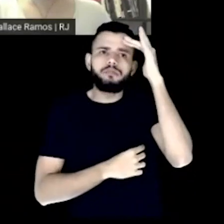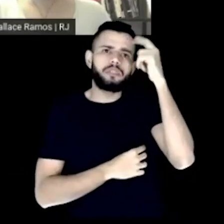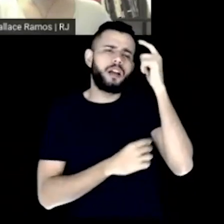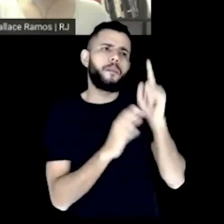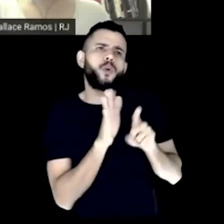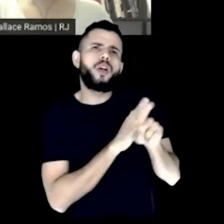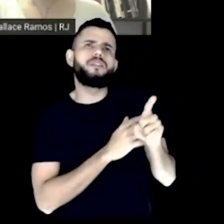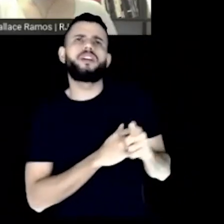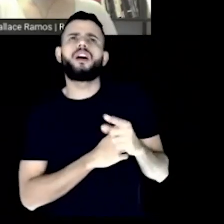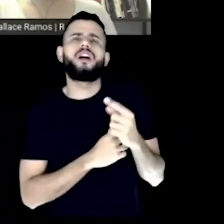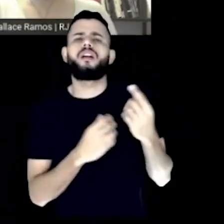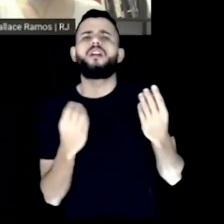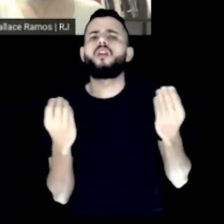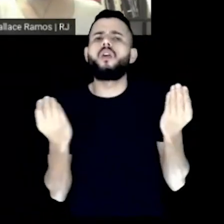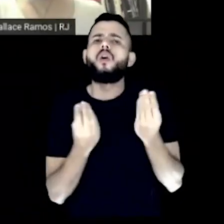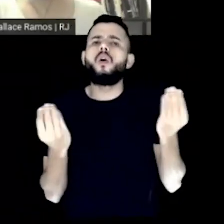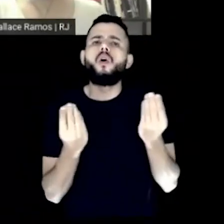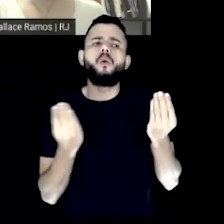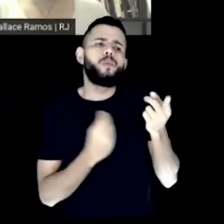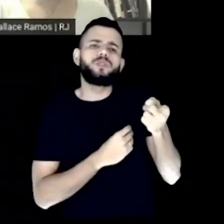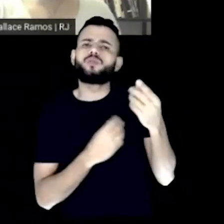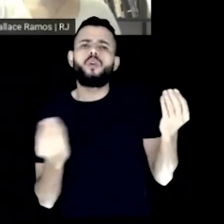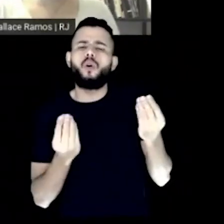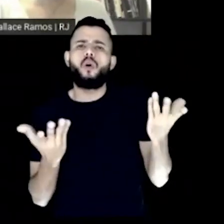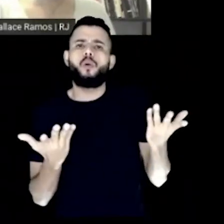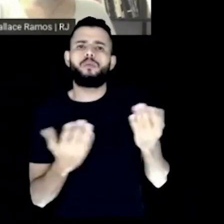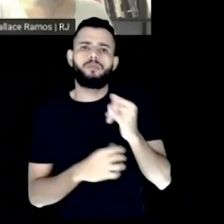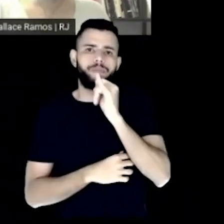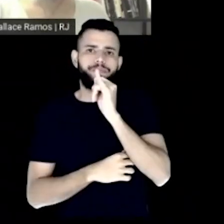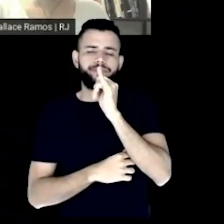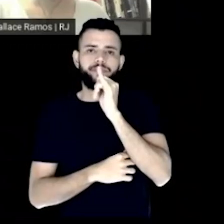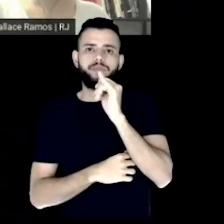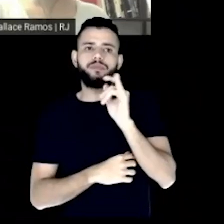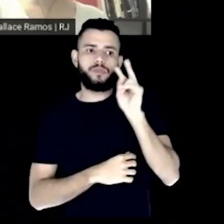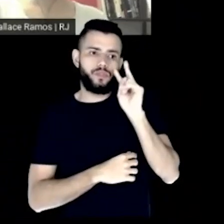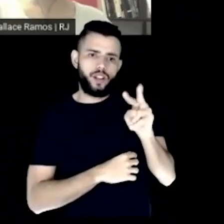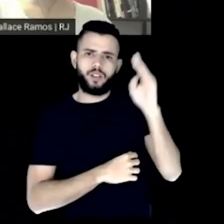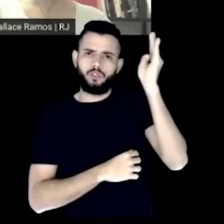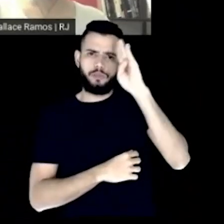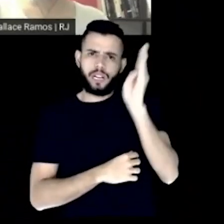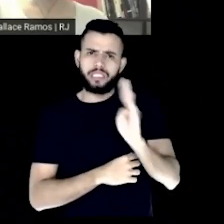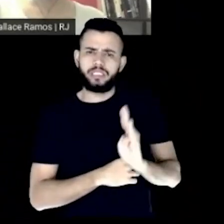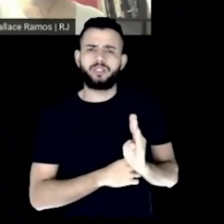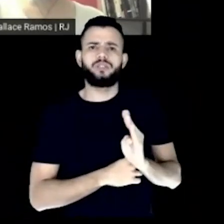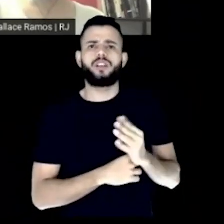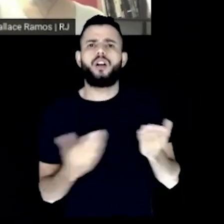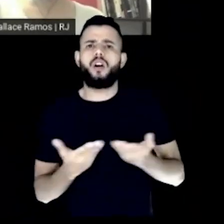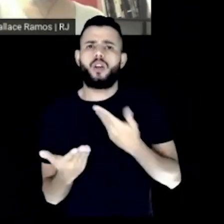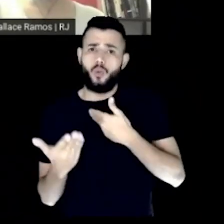E muita gente assim perguntava, ah, mas como é que é isso de ver o